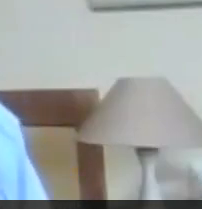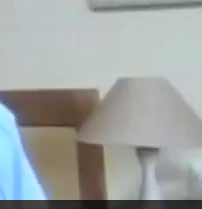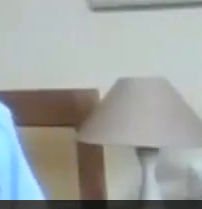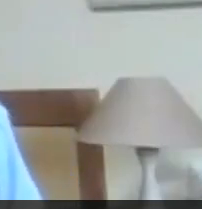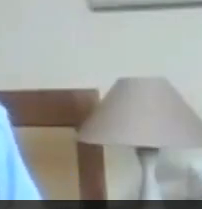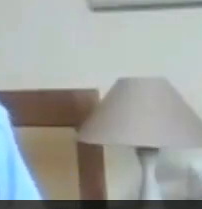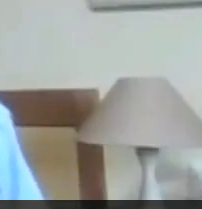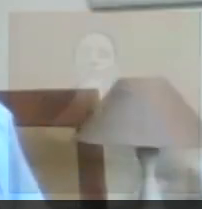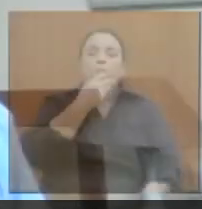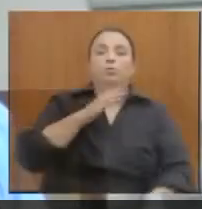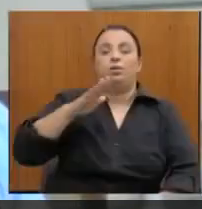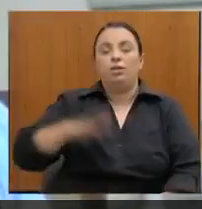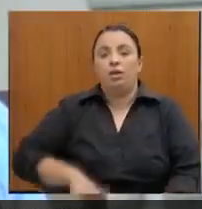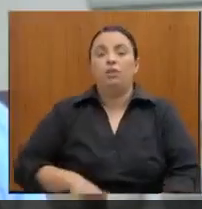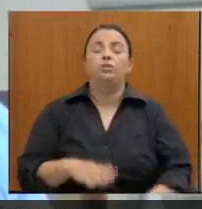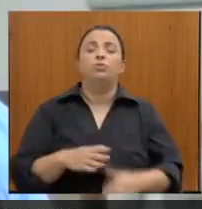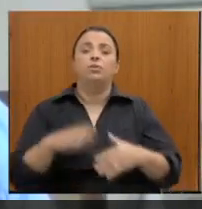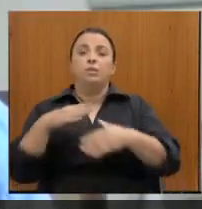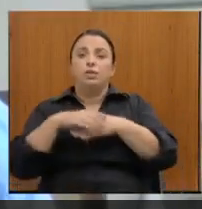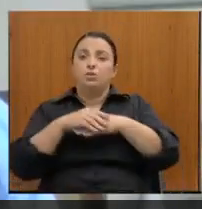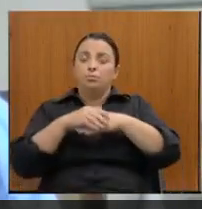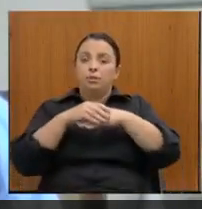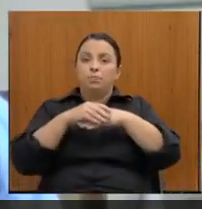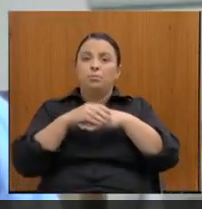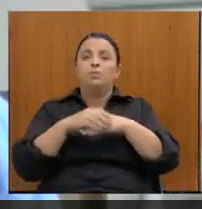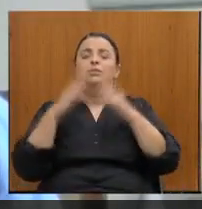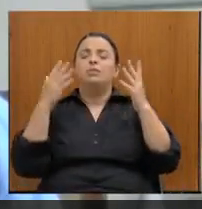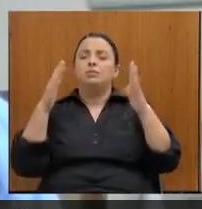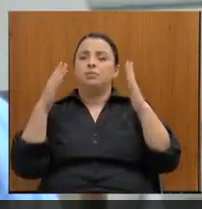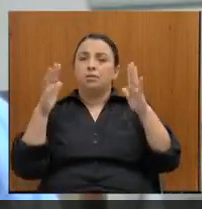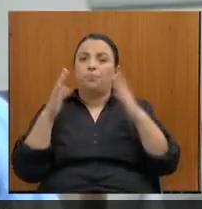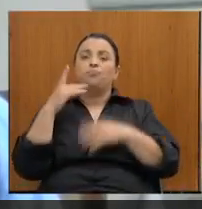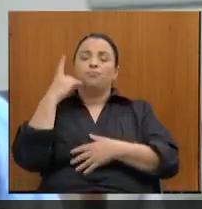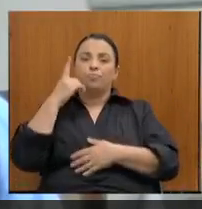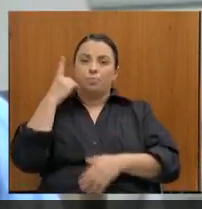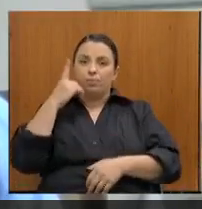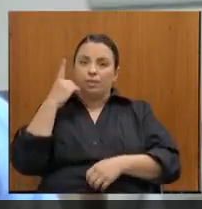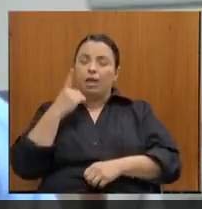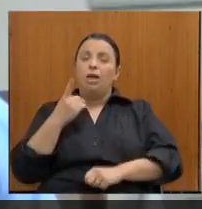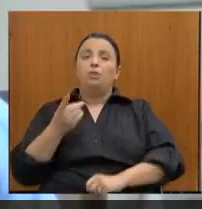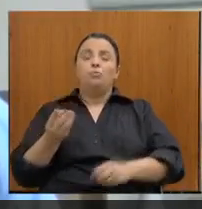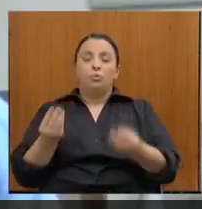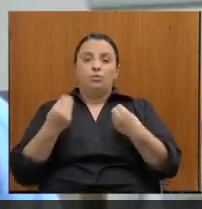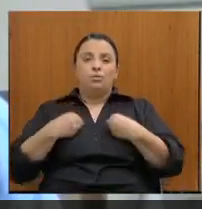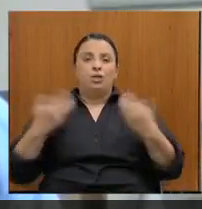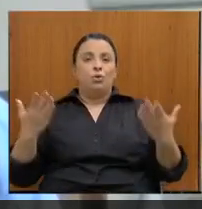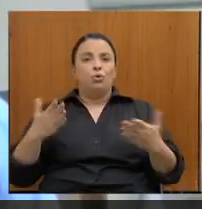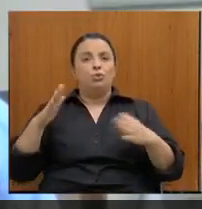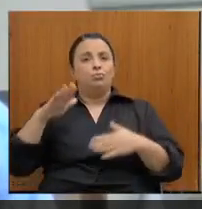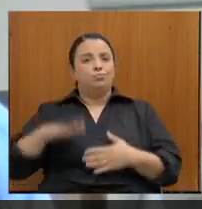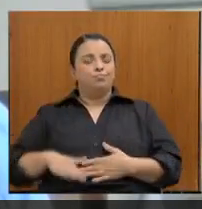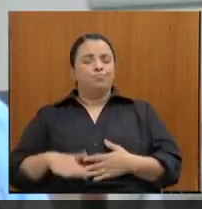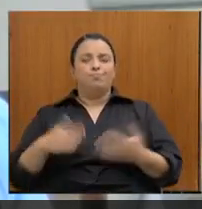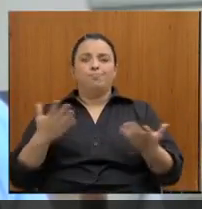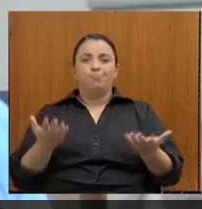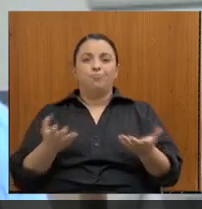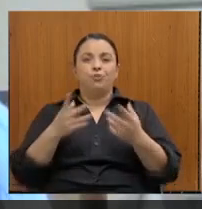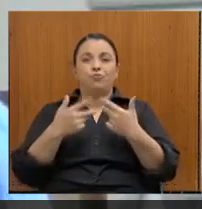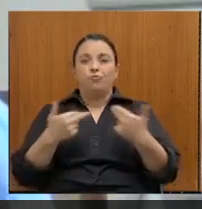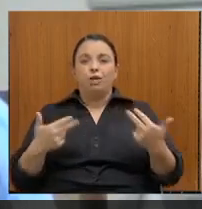Pereira por é o único lendário aí com essa tarde de grande conhecimento de grandes apresentações